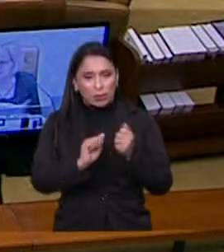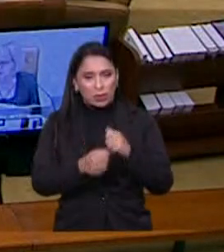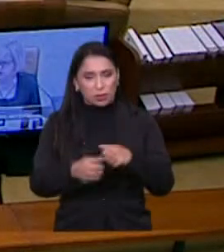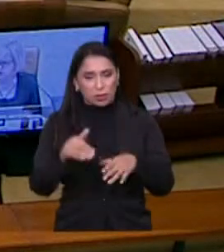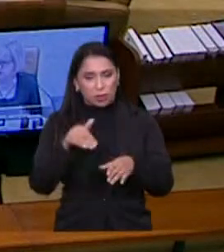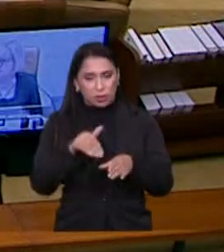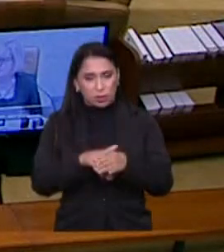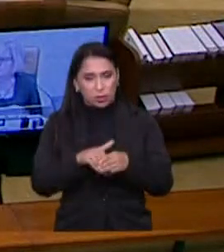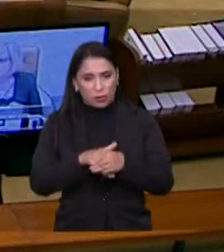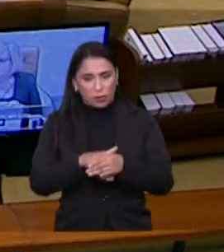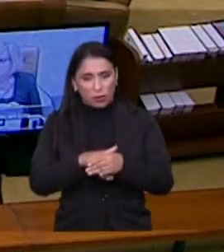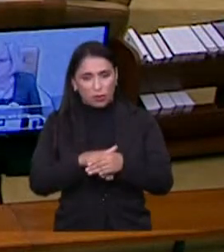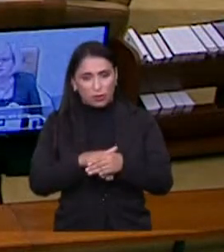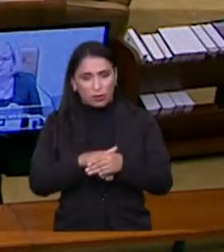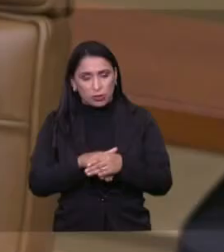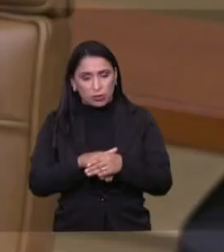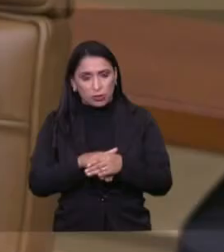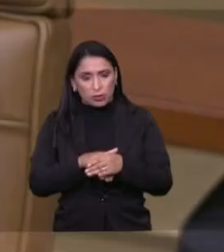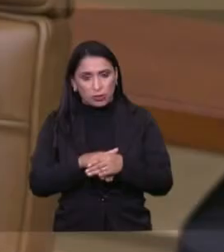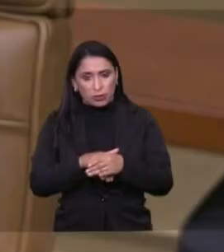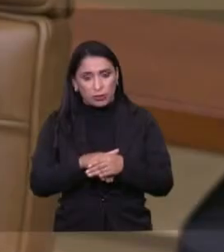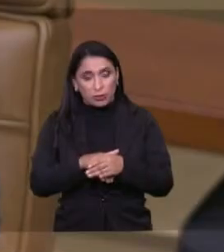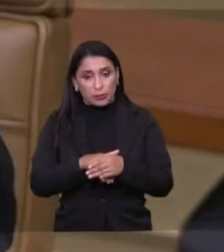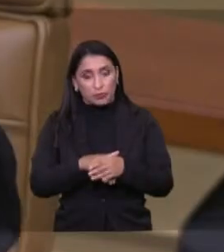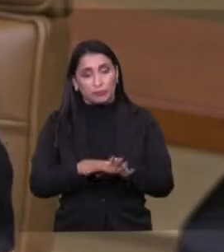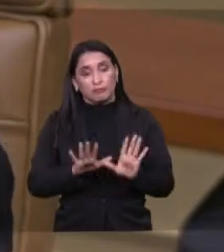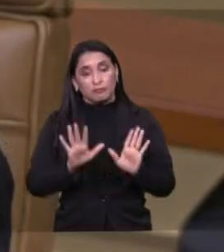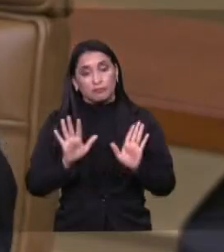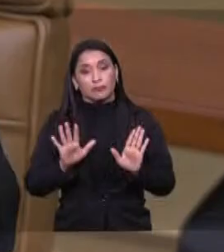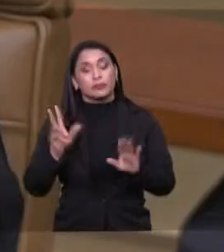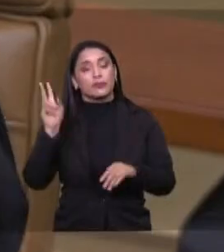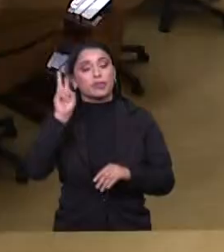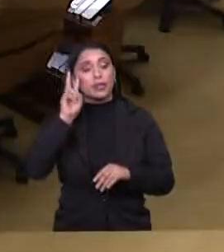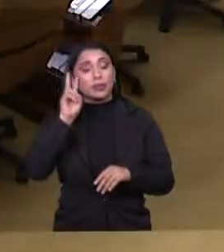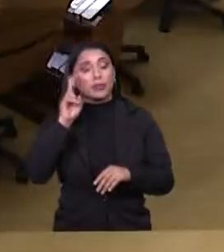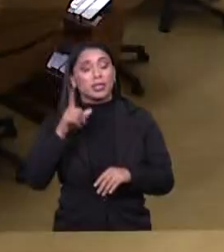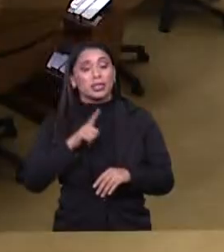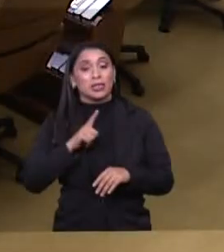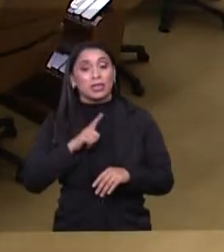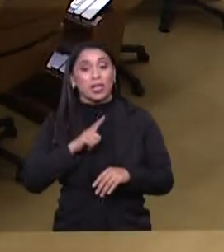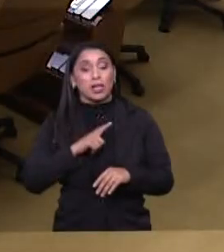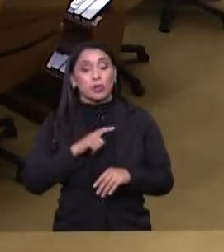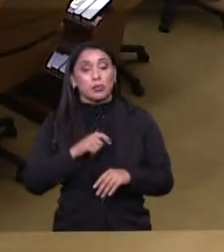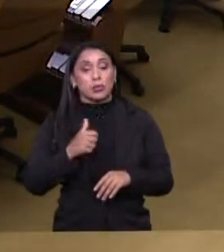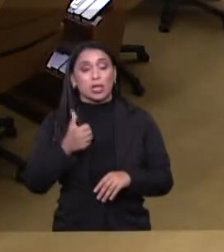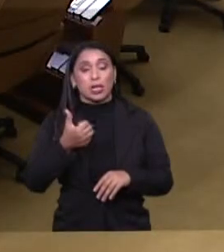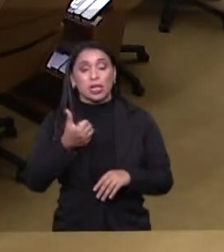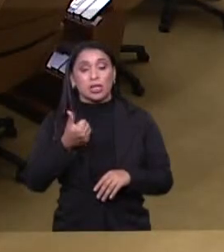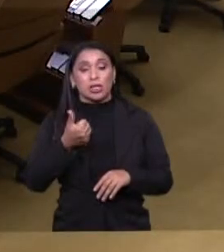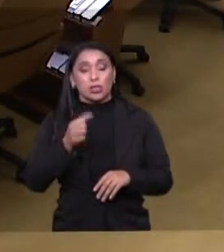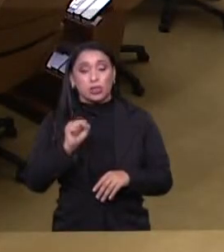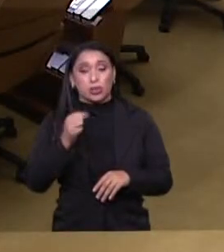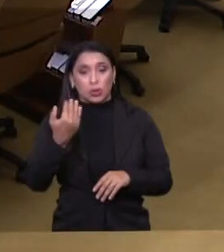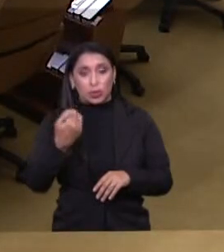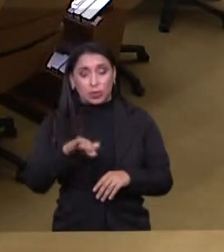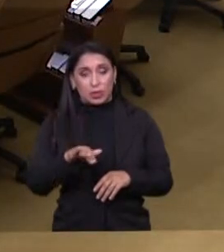voto, eram no sentido... Eu sugiro, e queria lembrar Vossas Excelências, que nós temos às 18h30